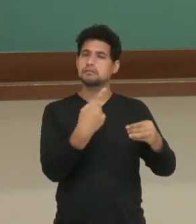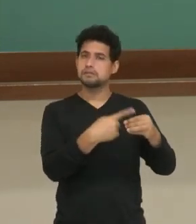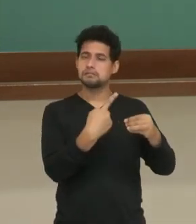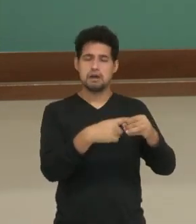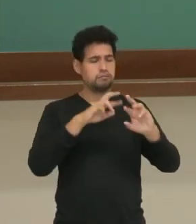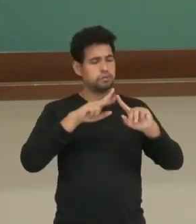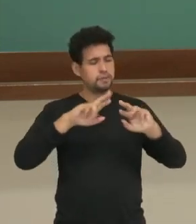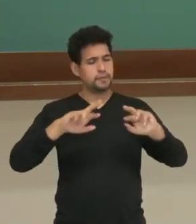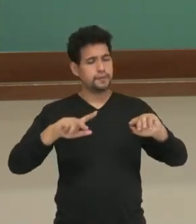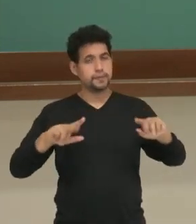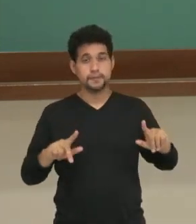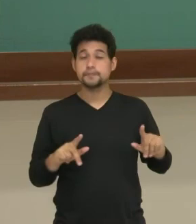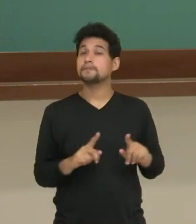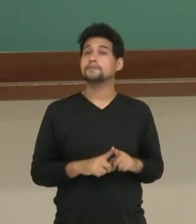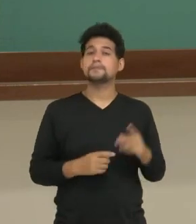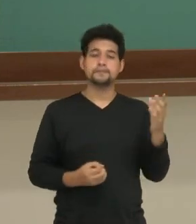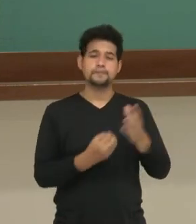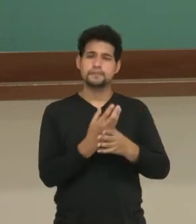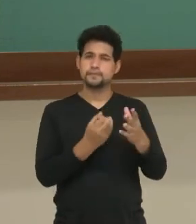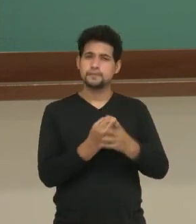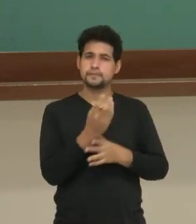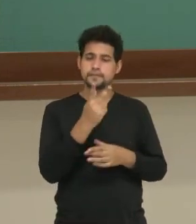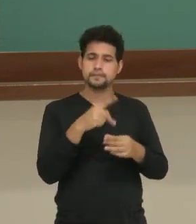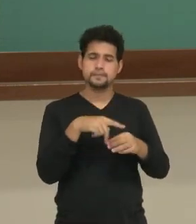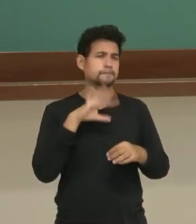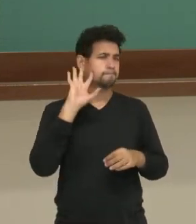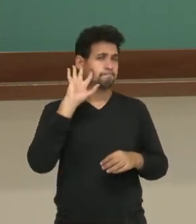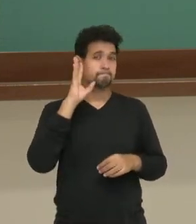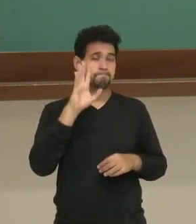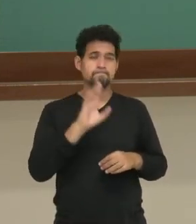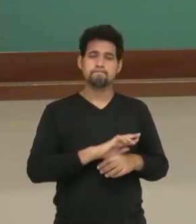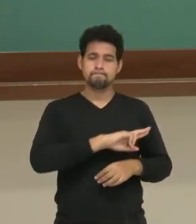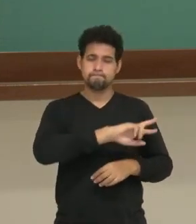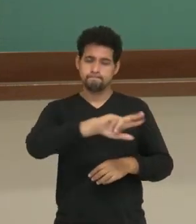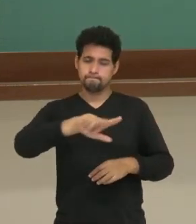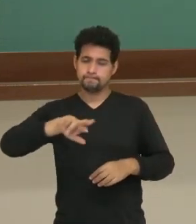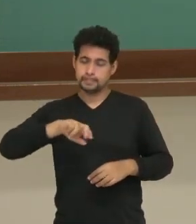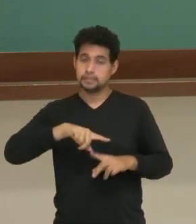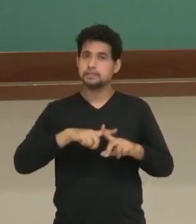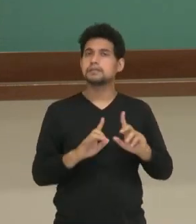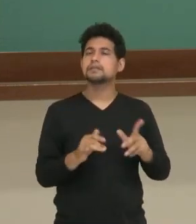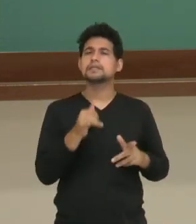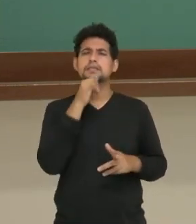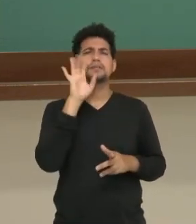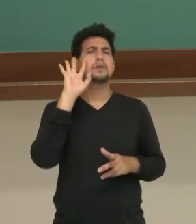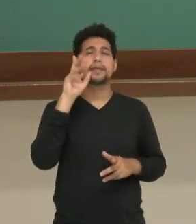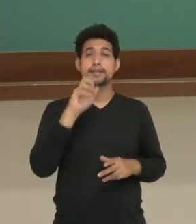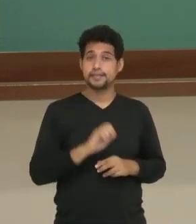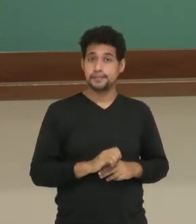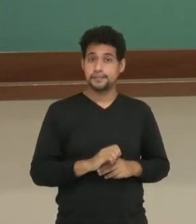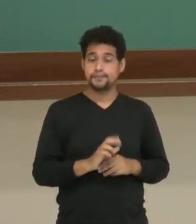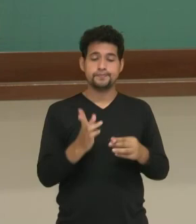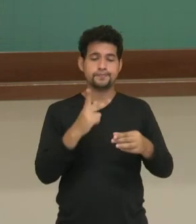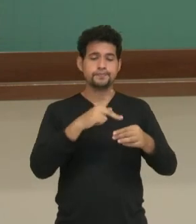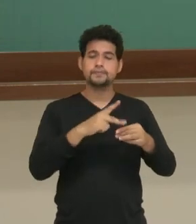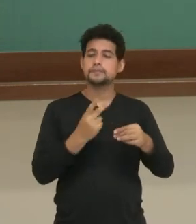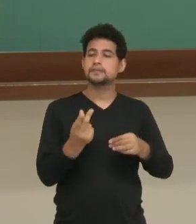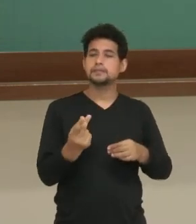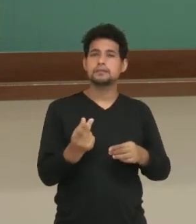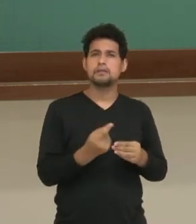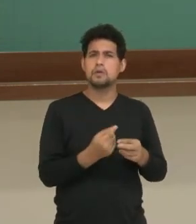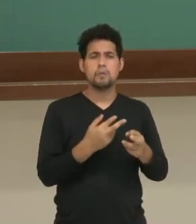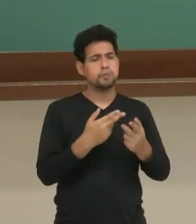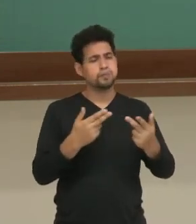municípios pela produção de petróleo que ocorre nos seus territórios. Então é quando a Petrobras repassa para a União,